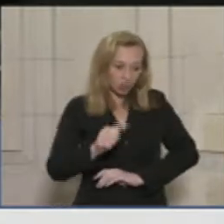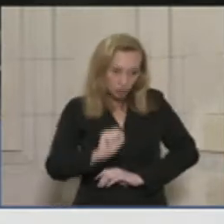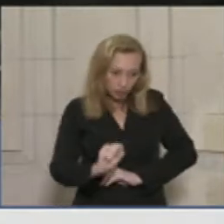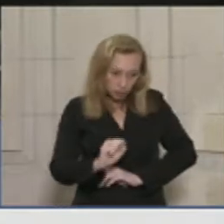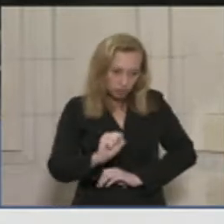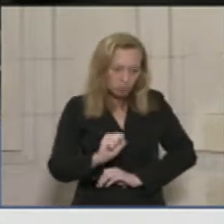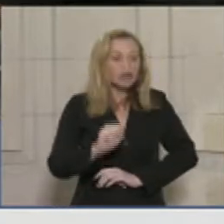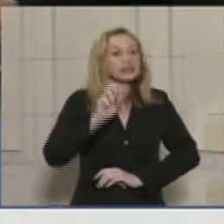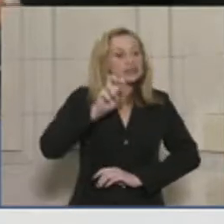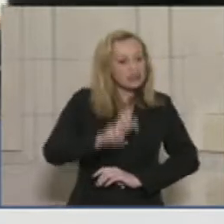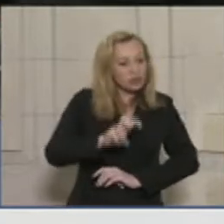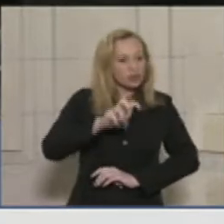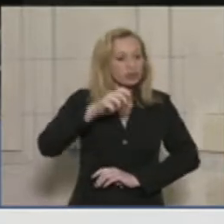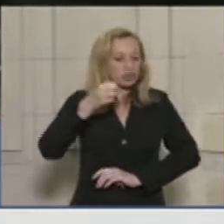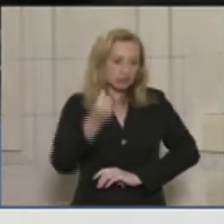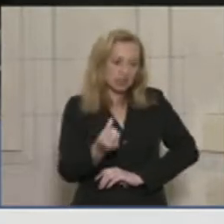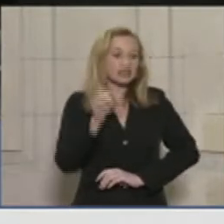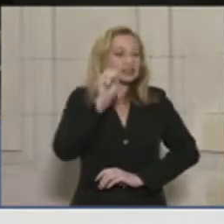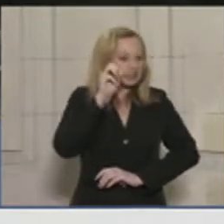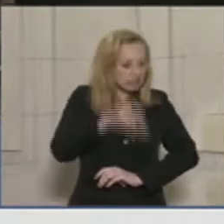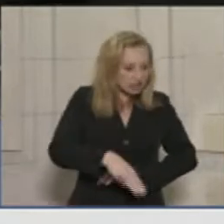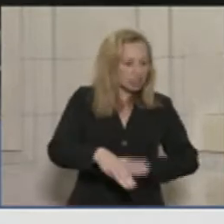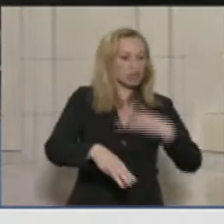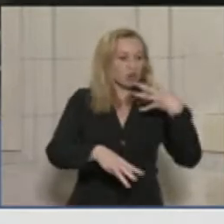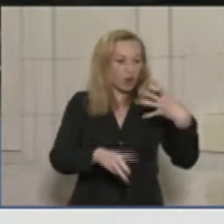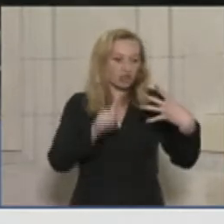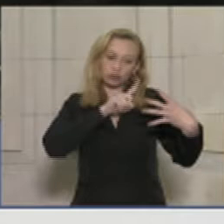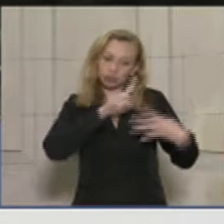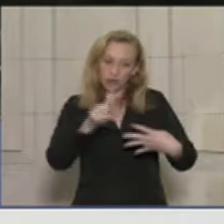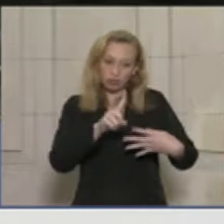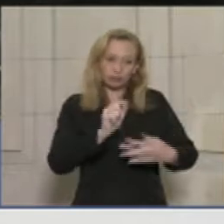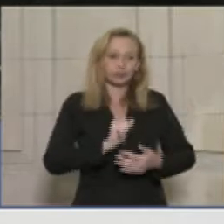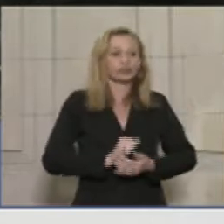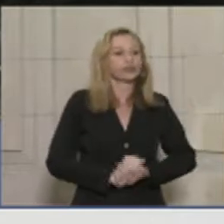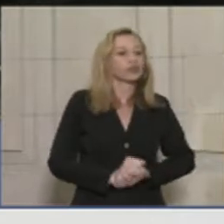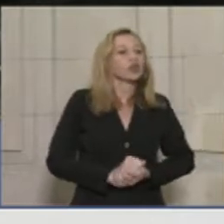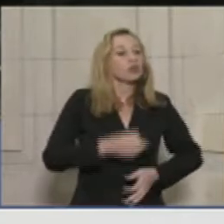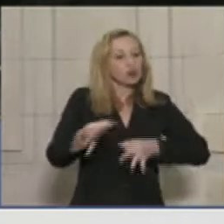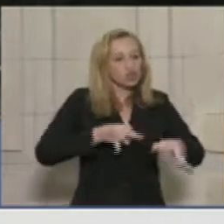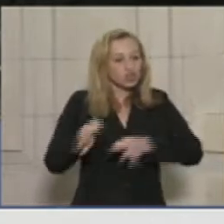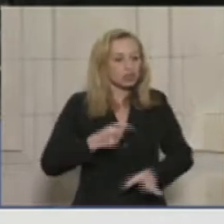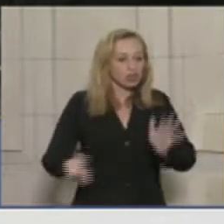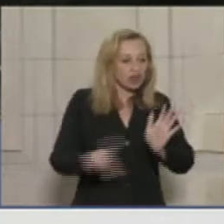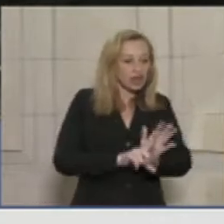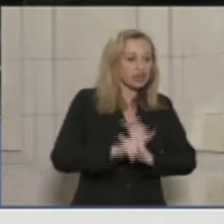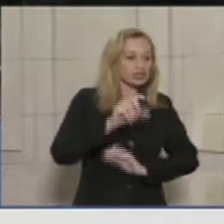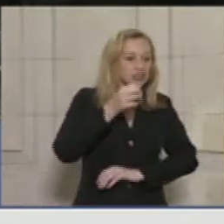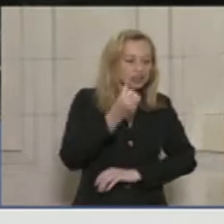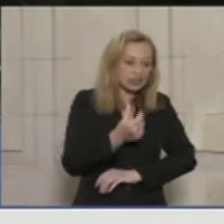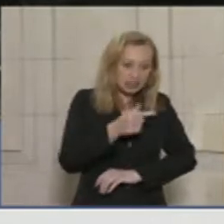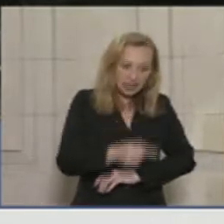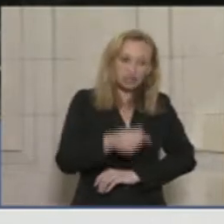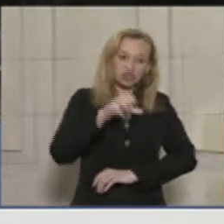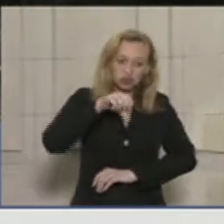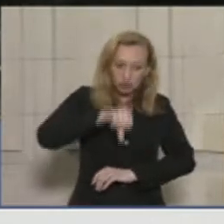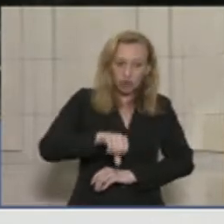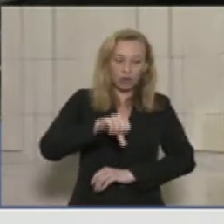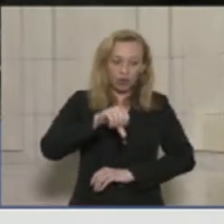3048, 56 sim e 4 não. Projeto de lei